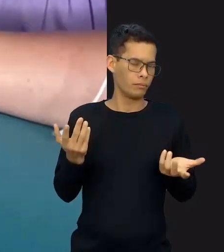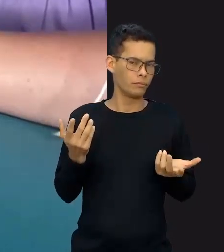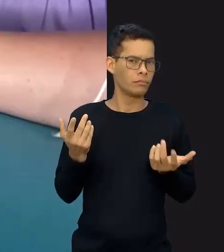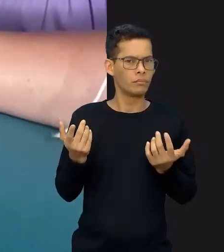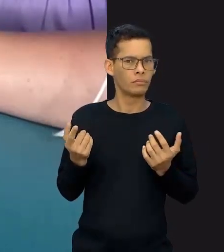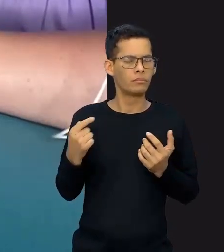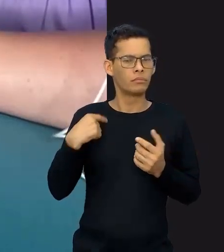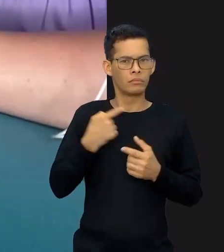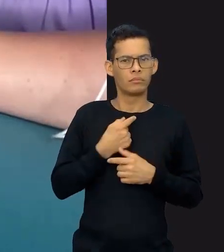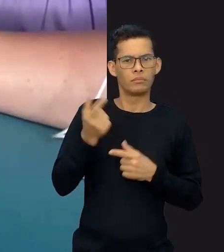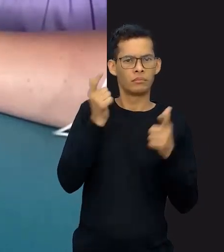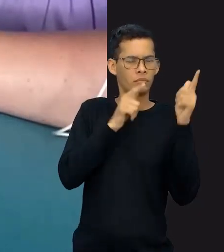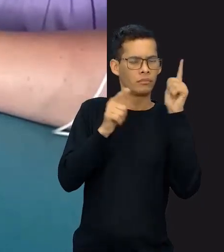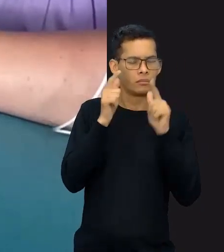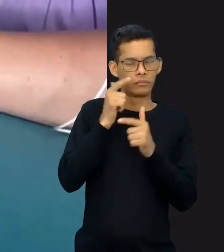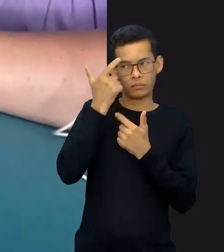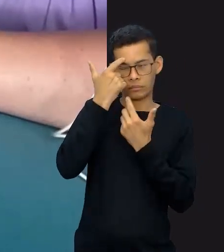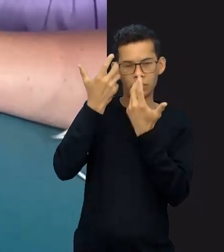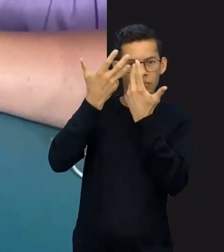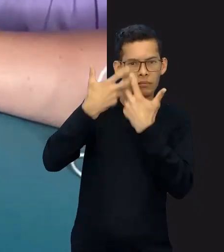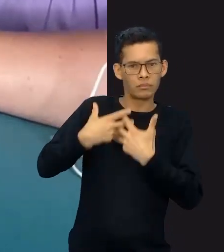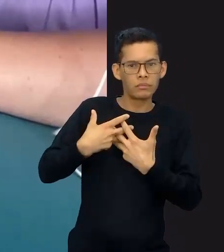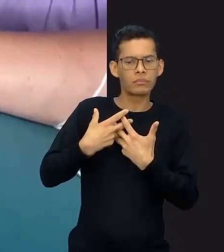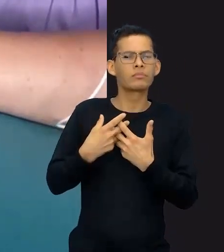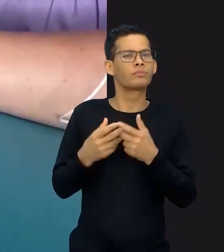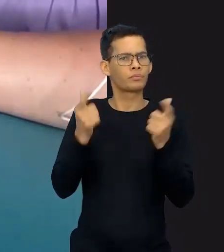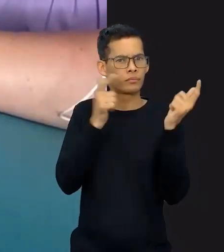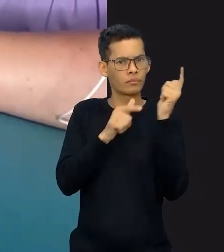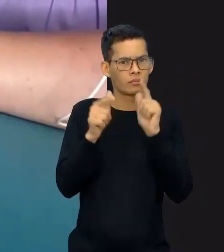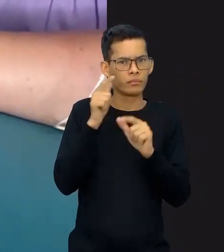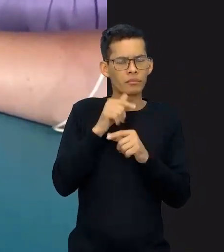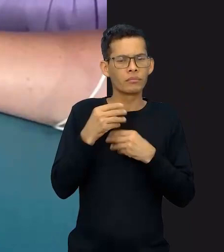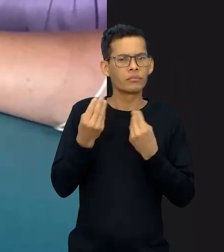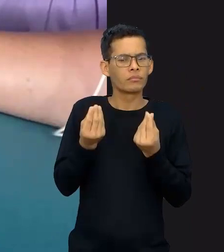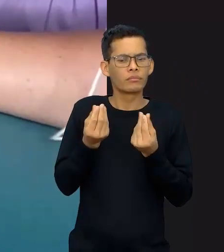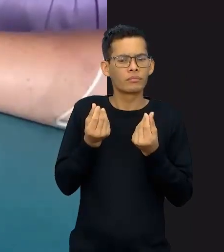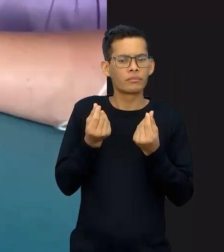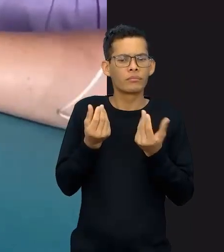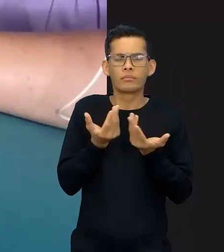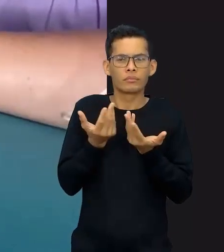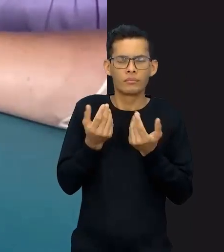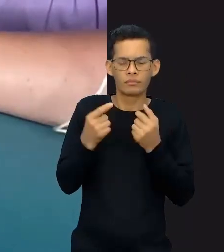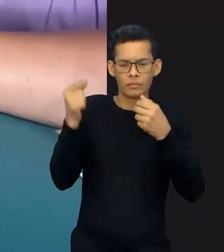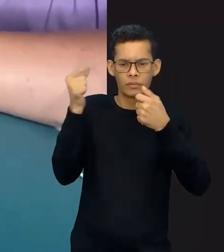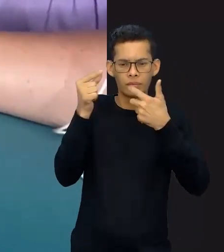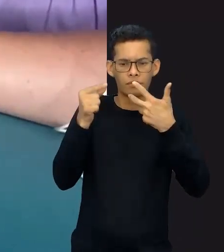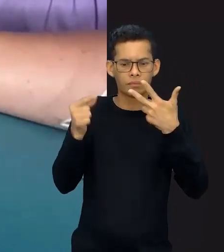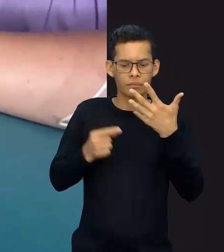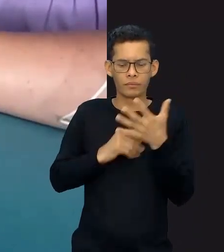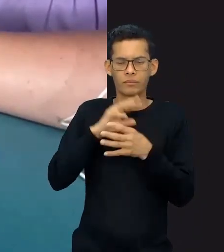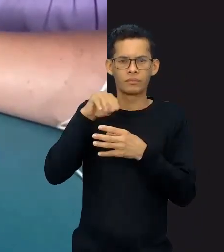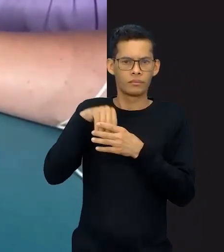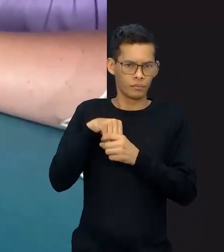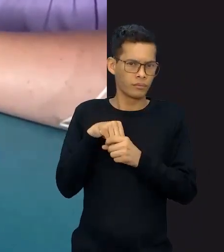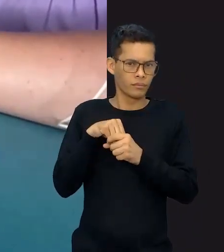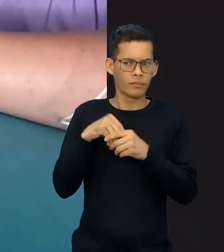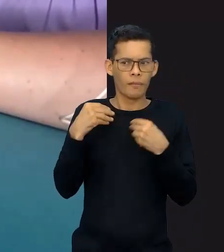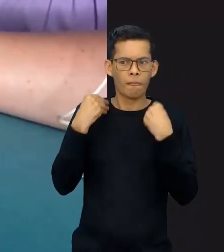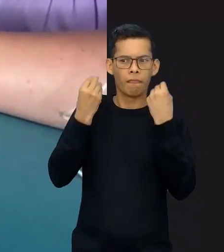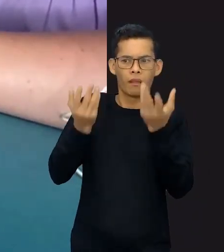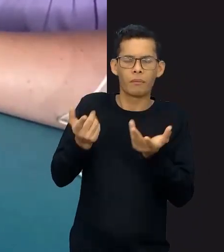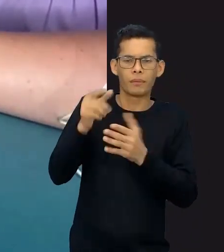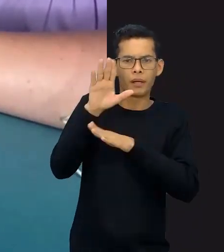a gente consegue aí inserir algumas questões mesmo para